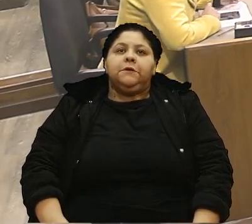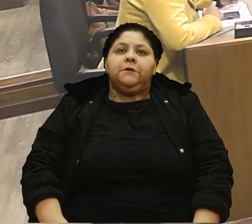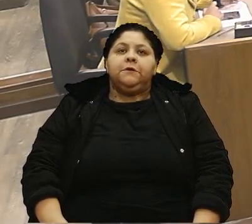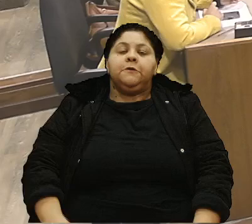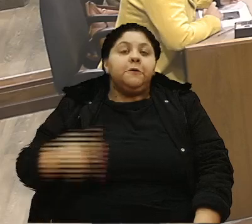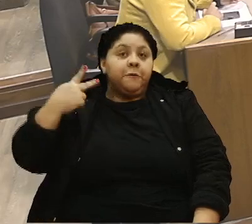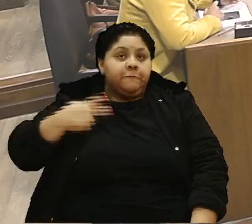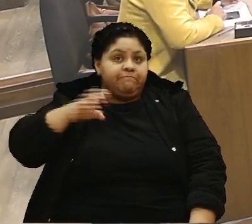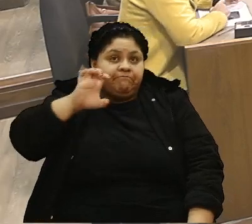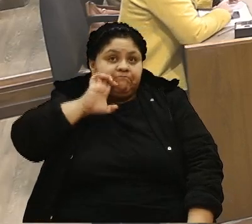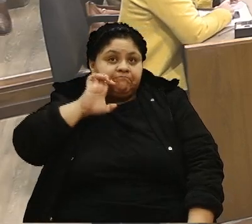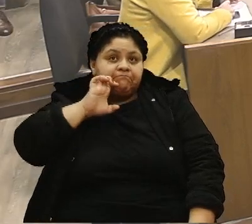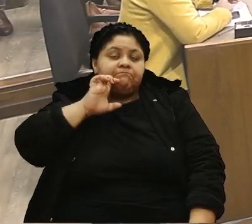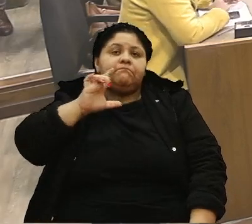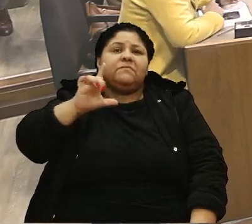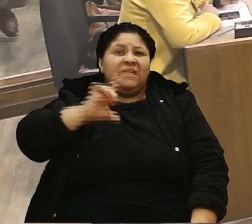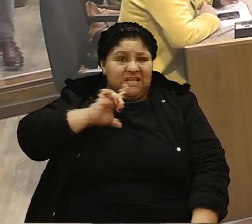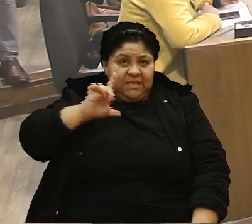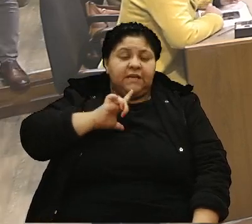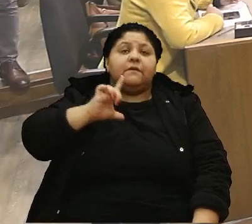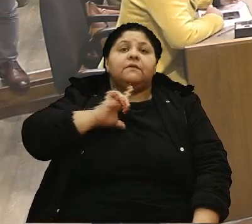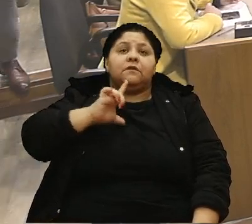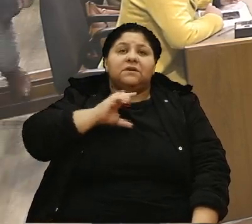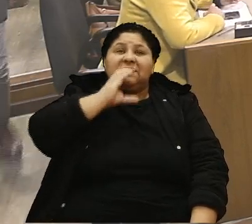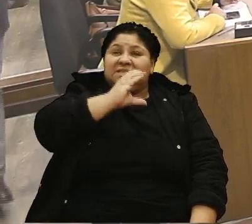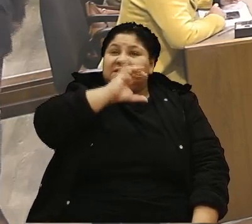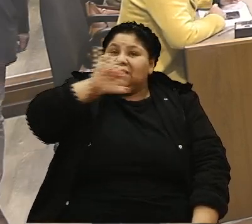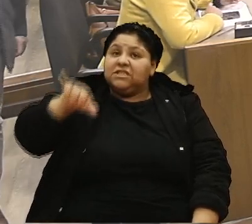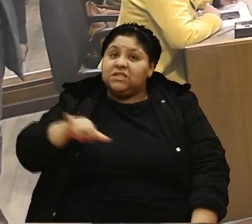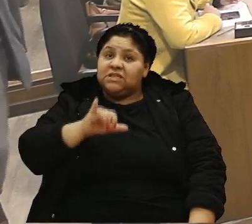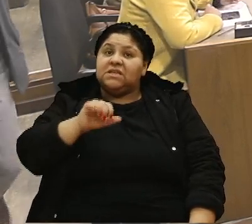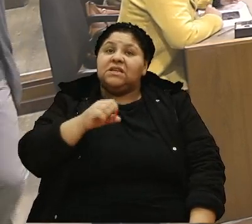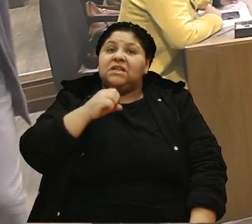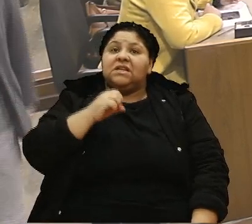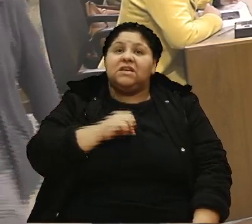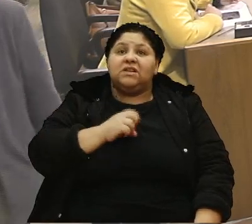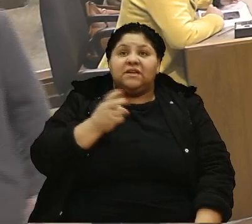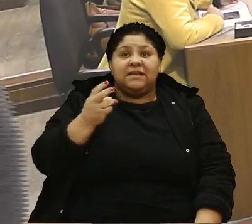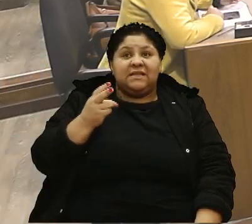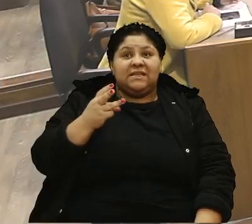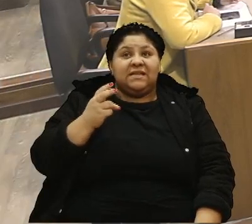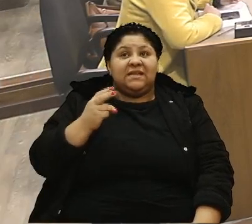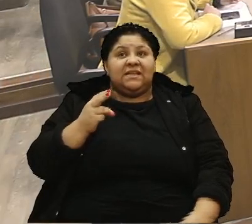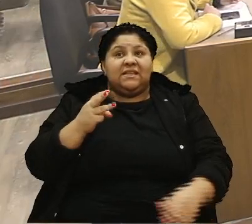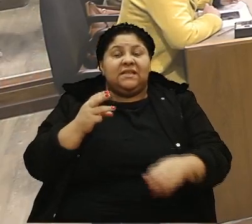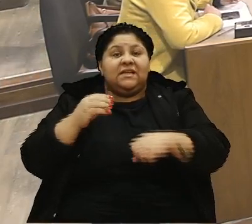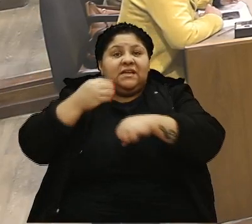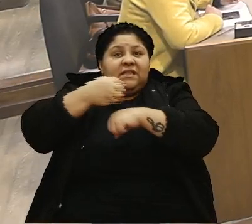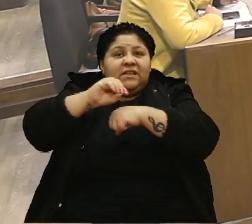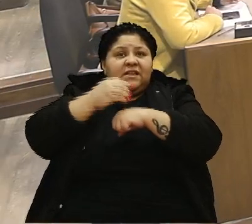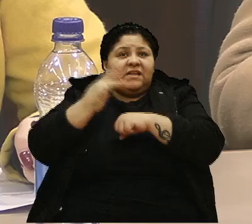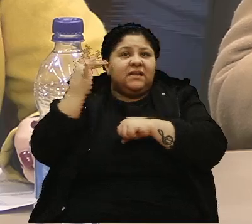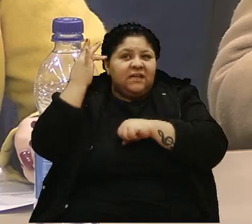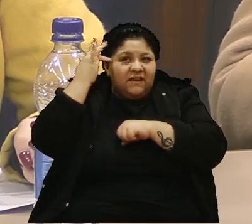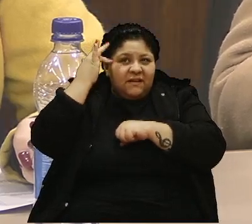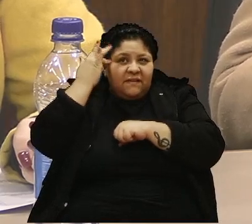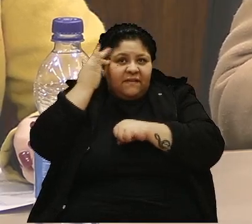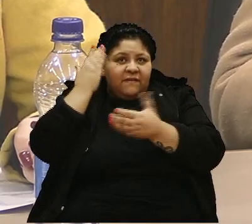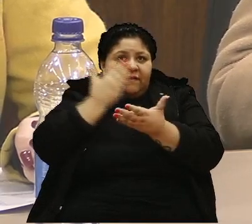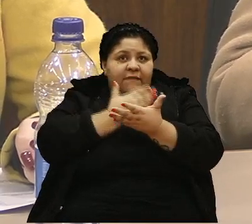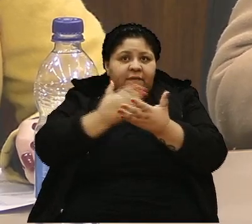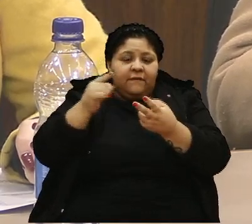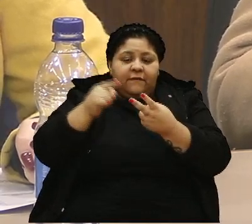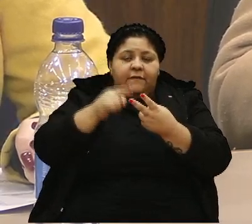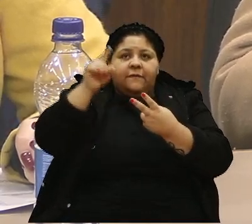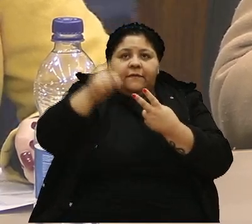quero dizer que tem, por parte da CCJ, 3 indicações principais, que é o vício de iniciativa, a